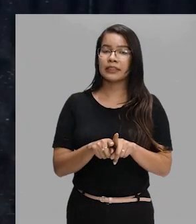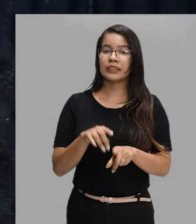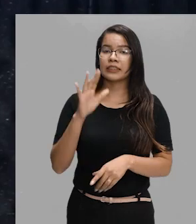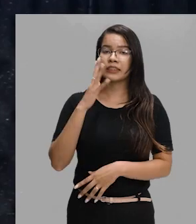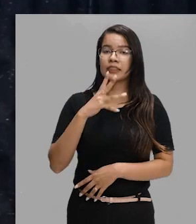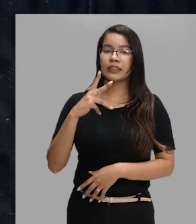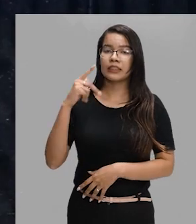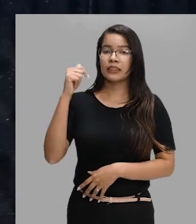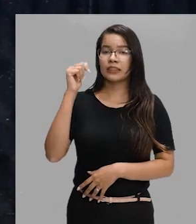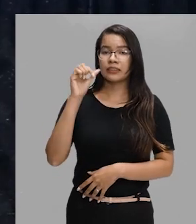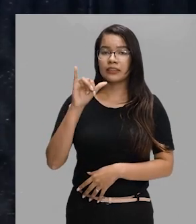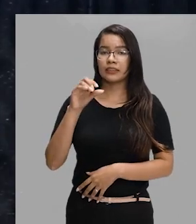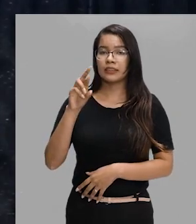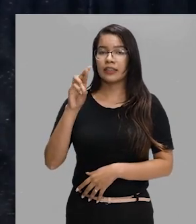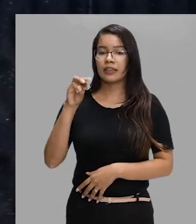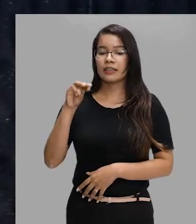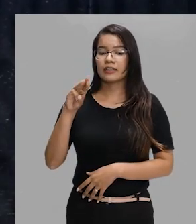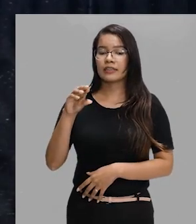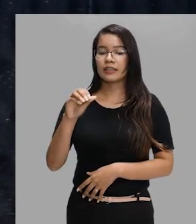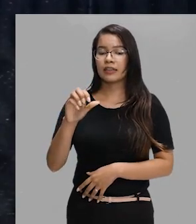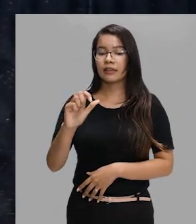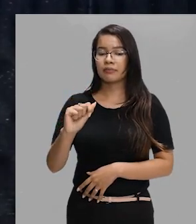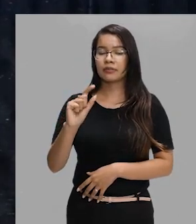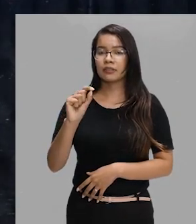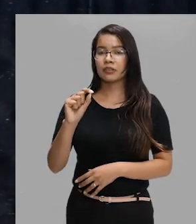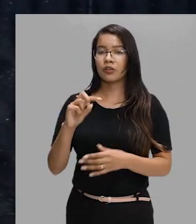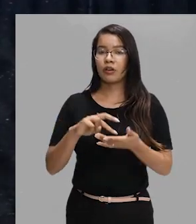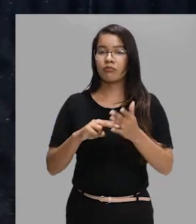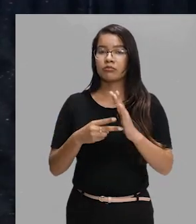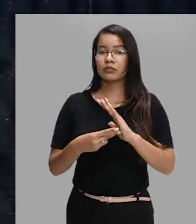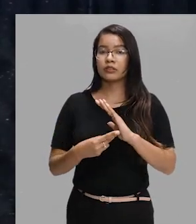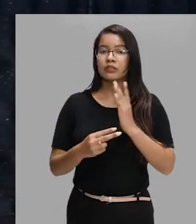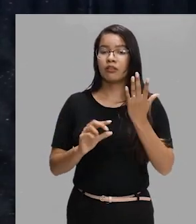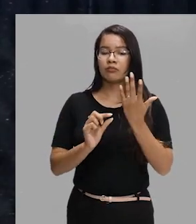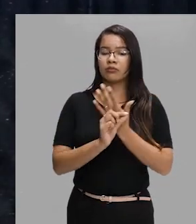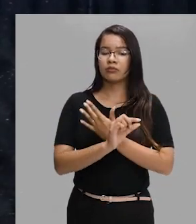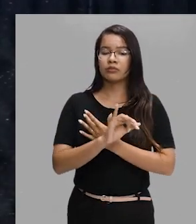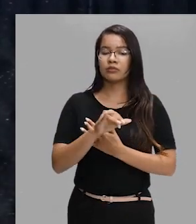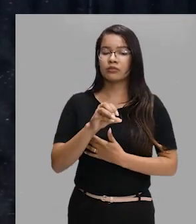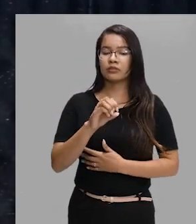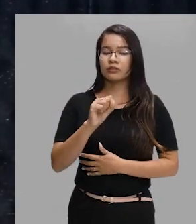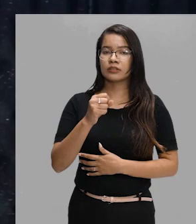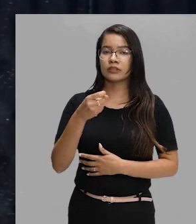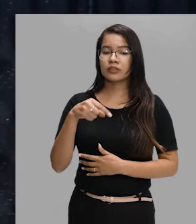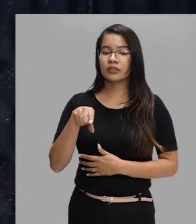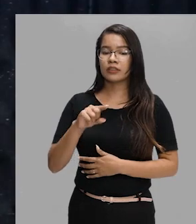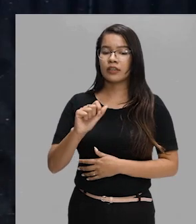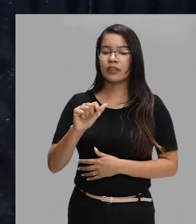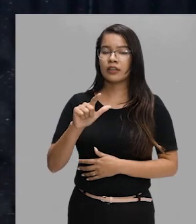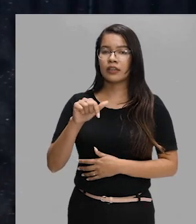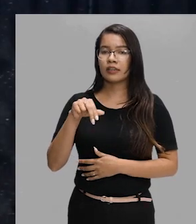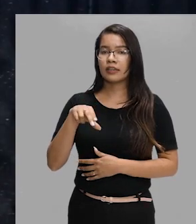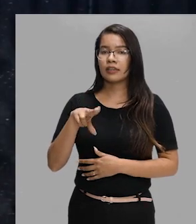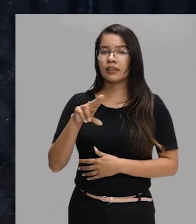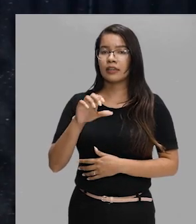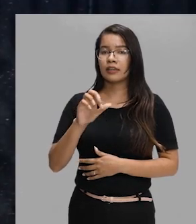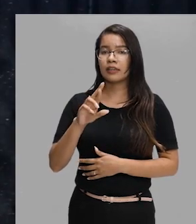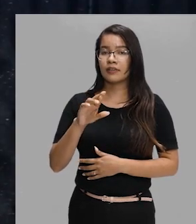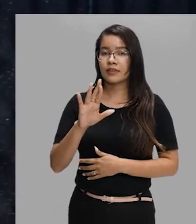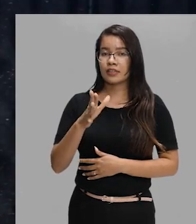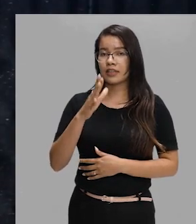A figura do índio, bom selvagem, no caso aqui feminina, tá? A Iracema, você já viu em aula